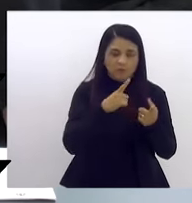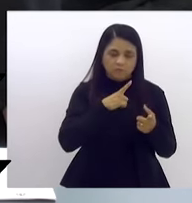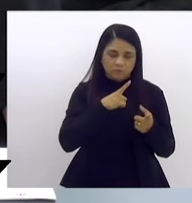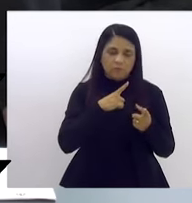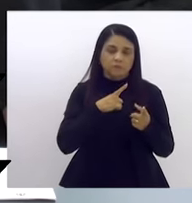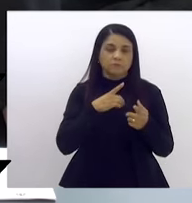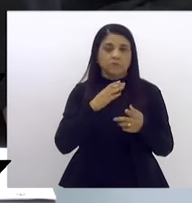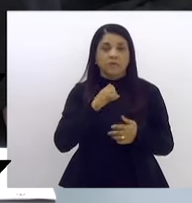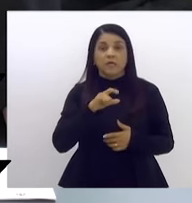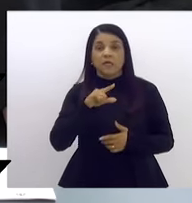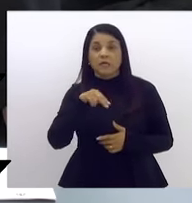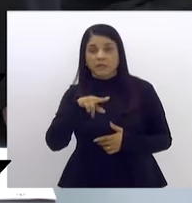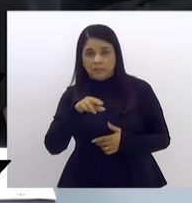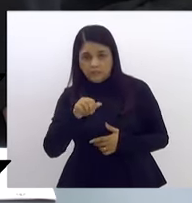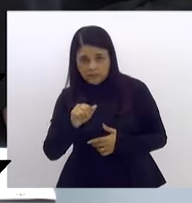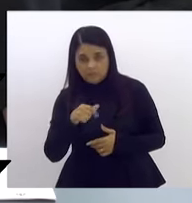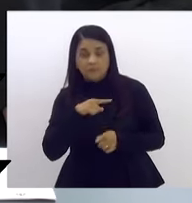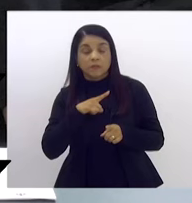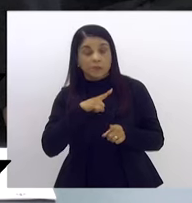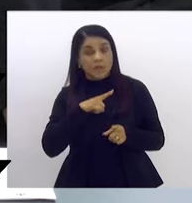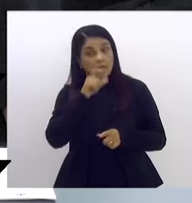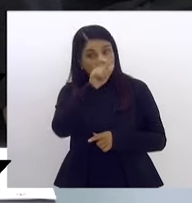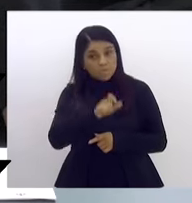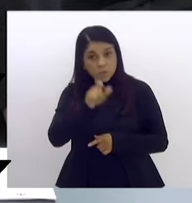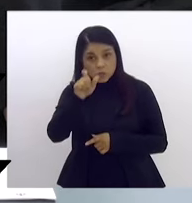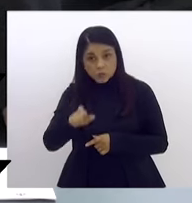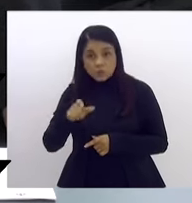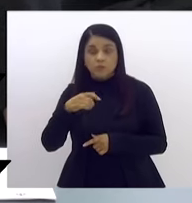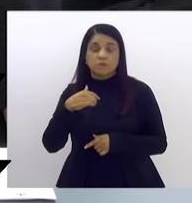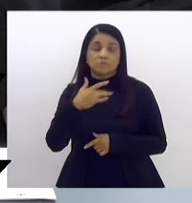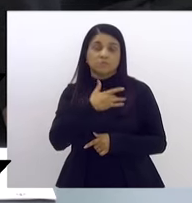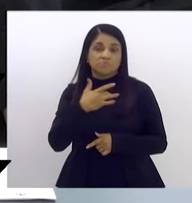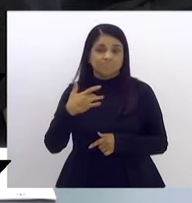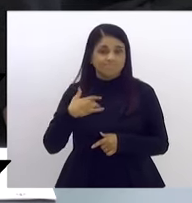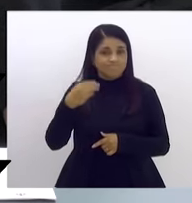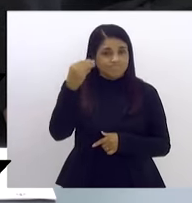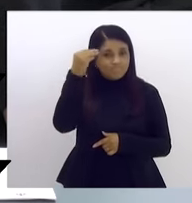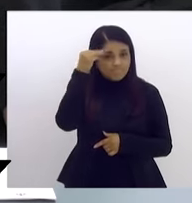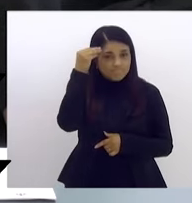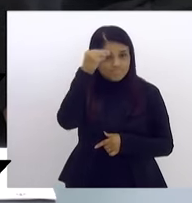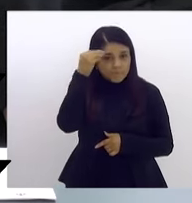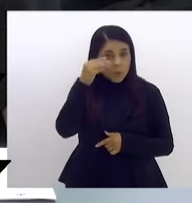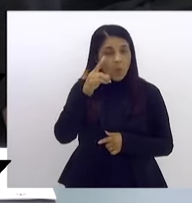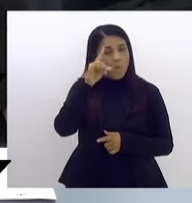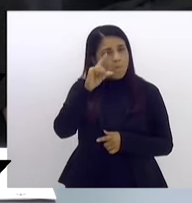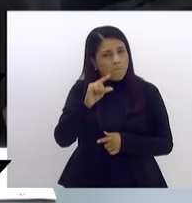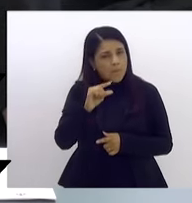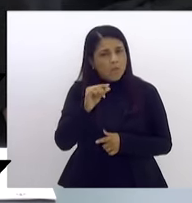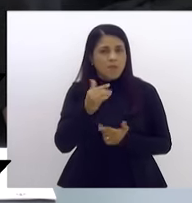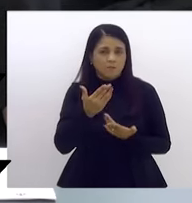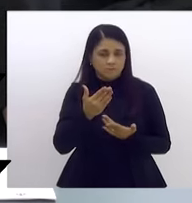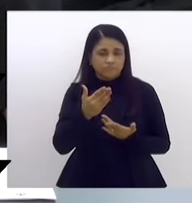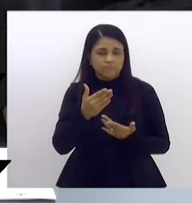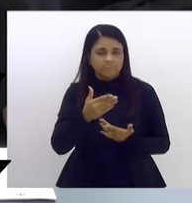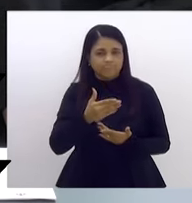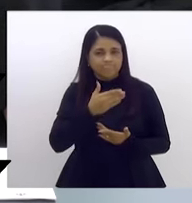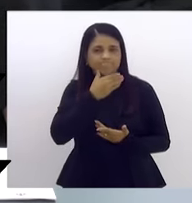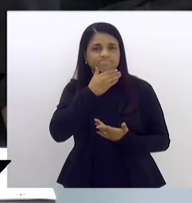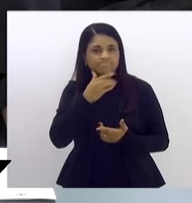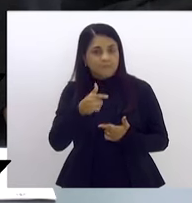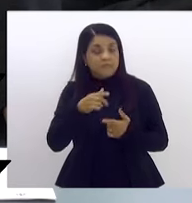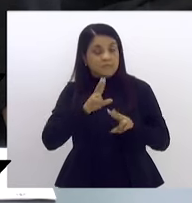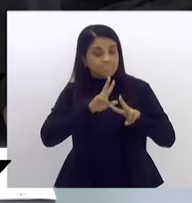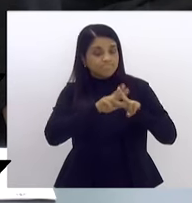e mas a gente tem o caso de pessoas que têm problemas de saúde mental eh menos graves e que ficam muitas vezes no nosso sistema